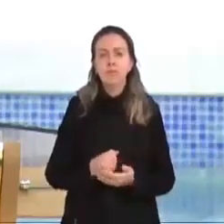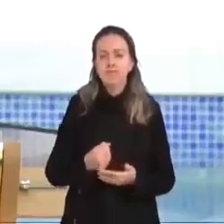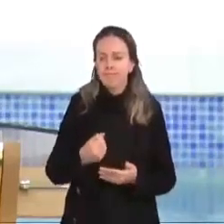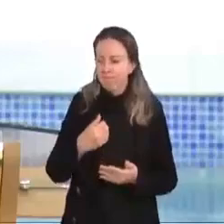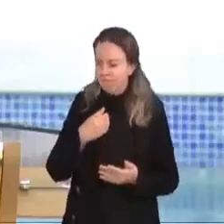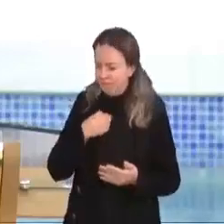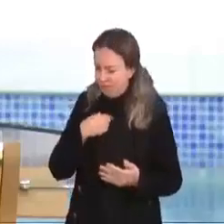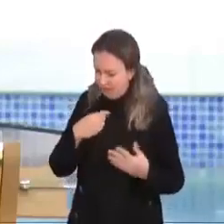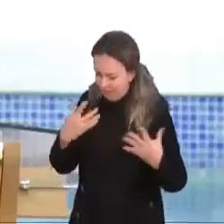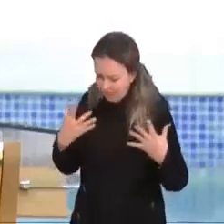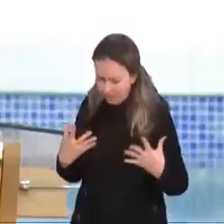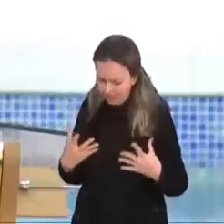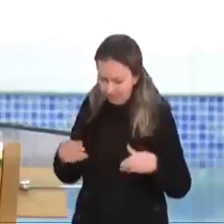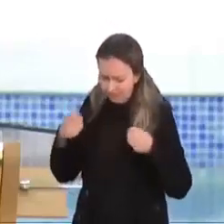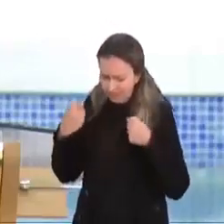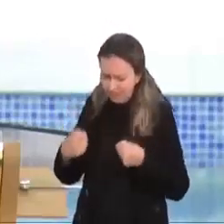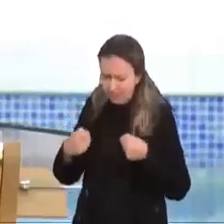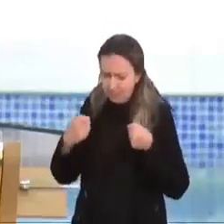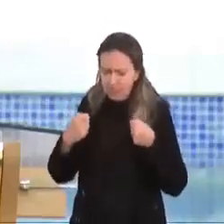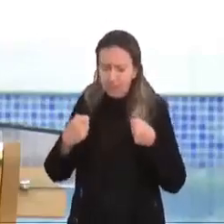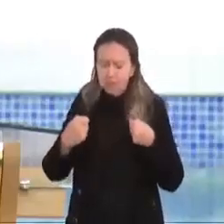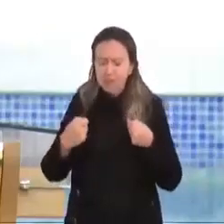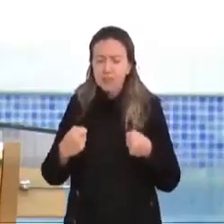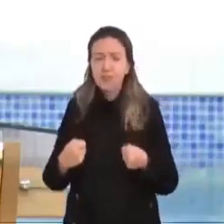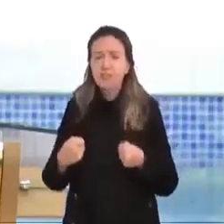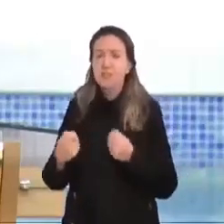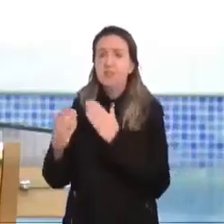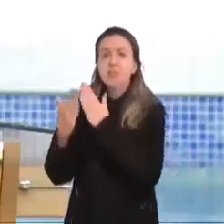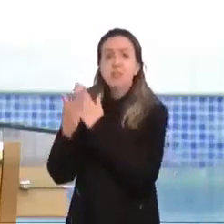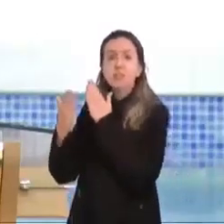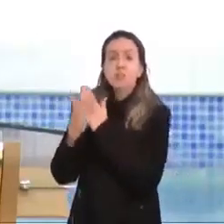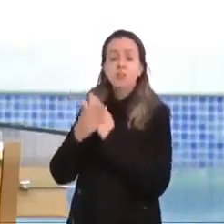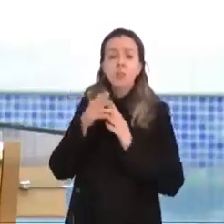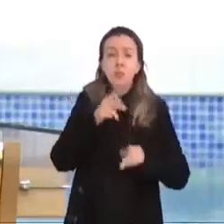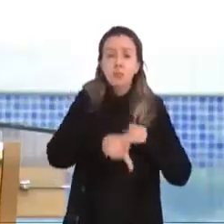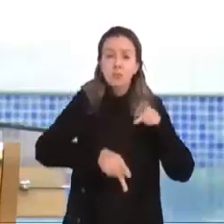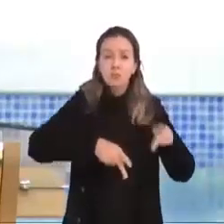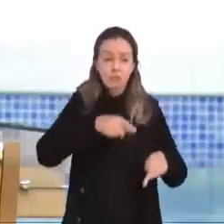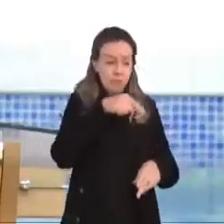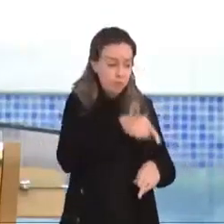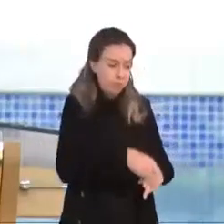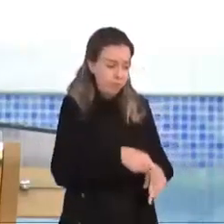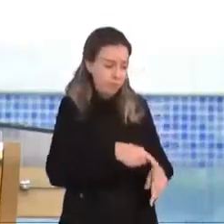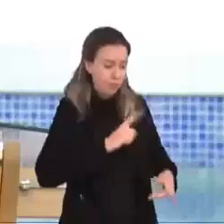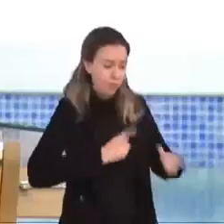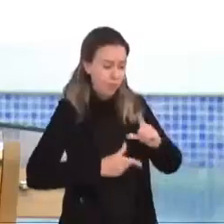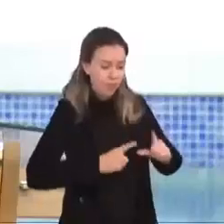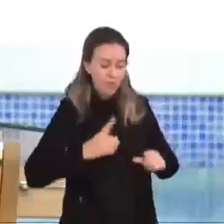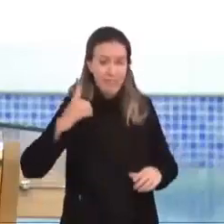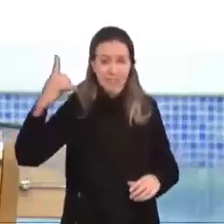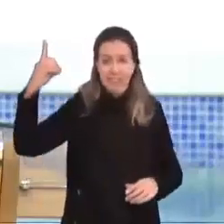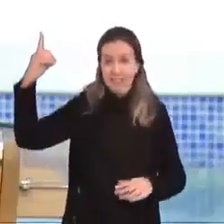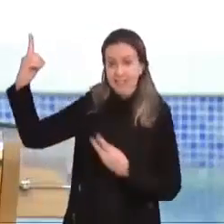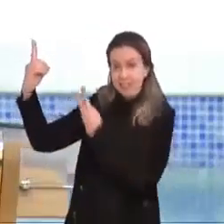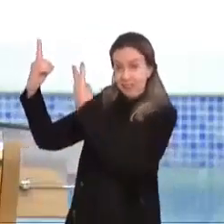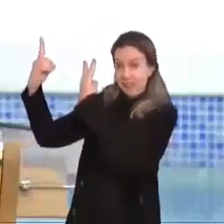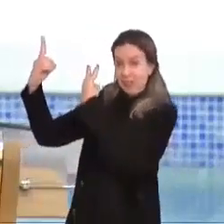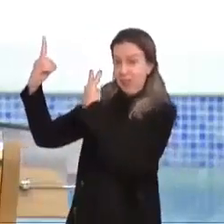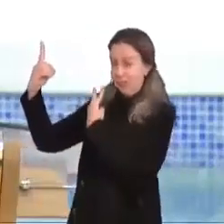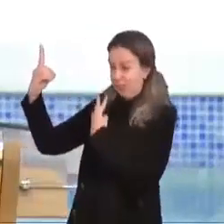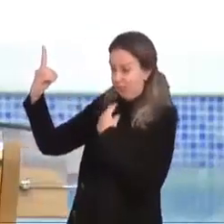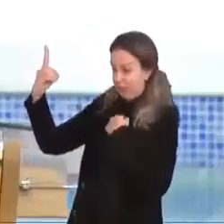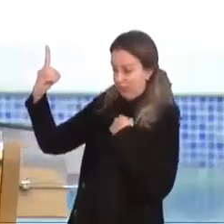profeta estava quando ele ouve estas palavras? Imagine Deus se apresentar a